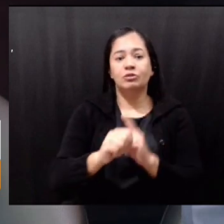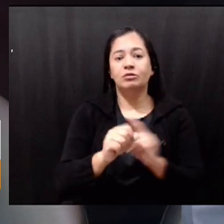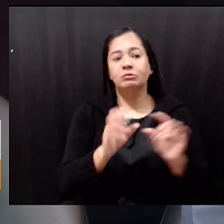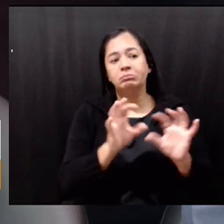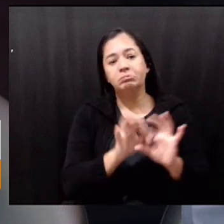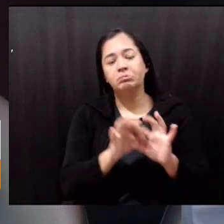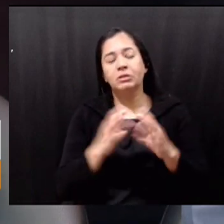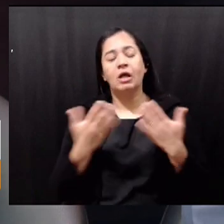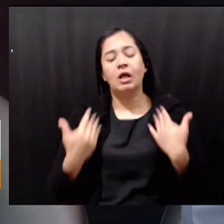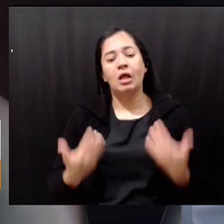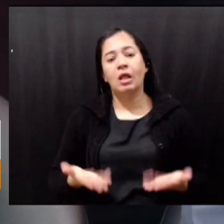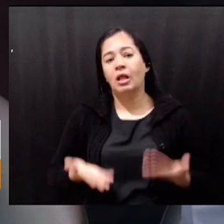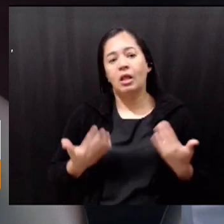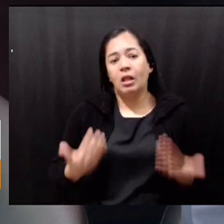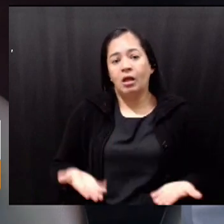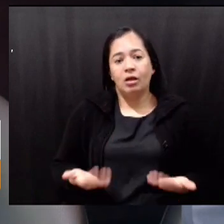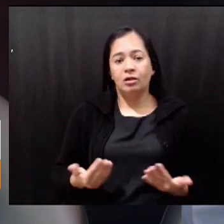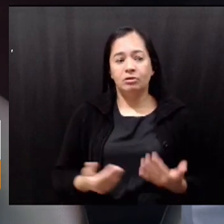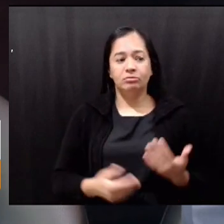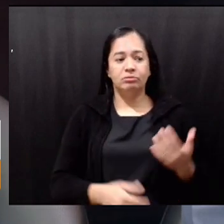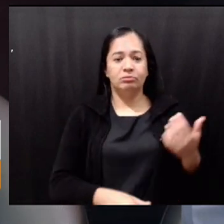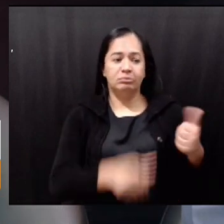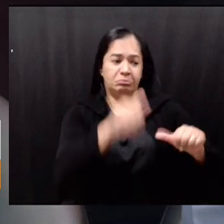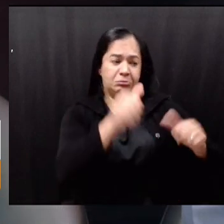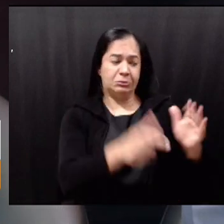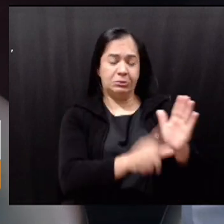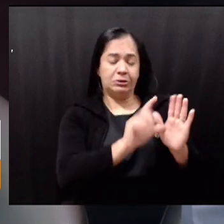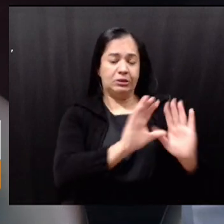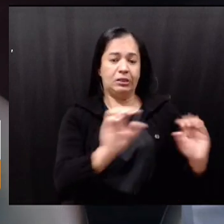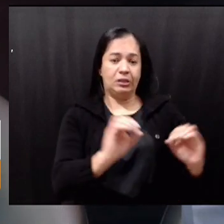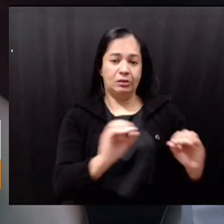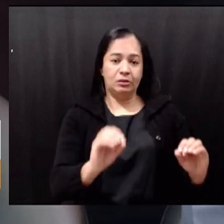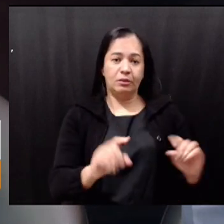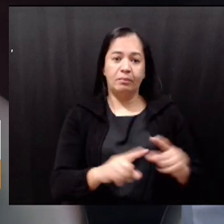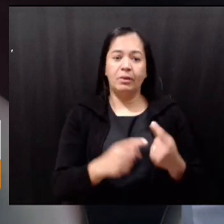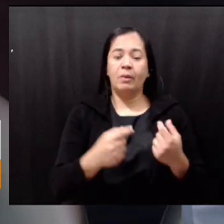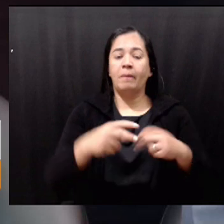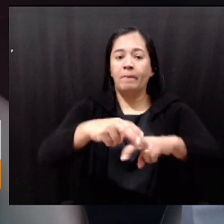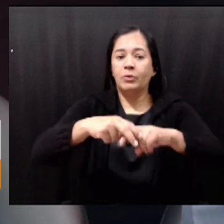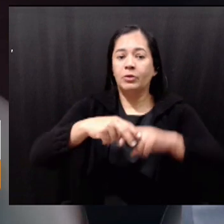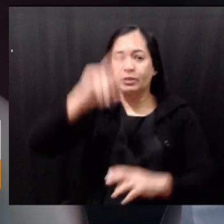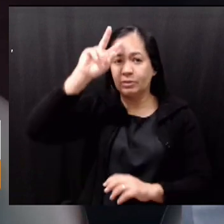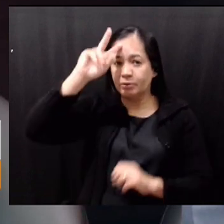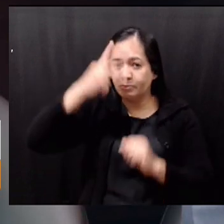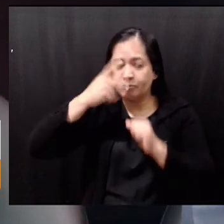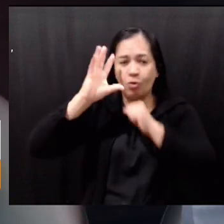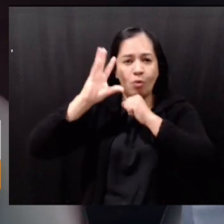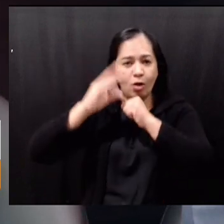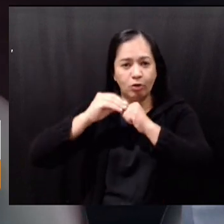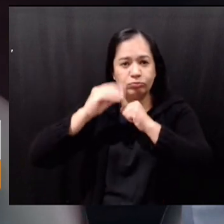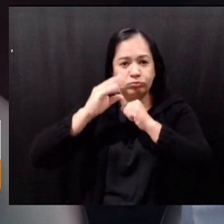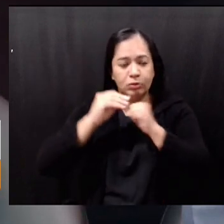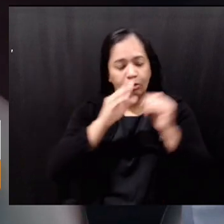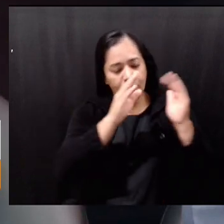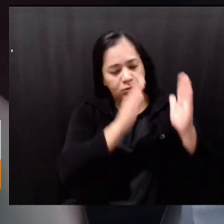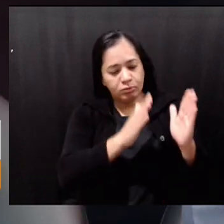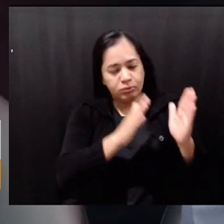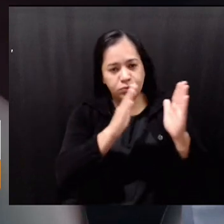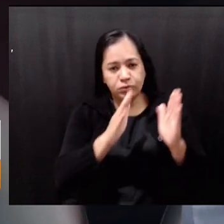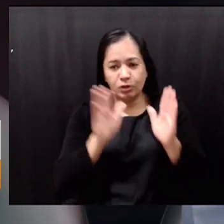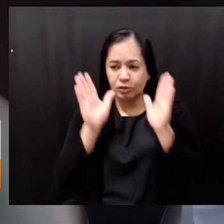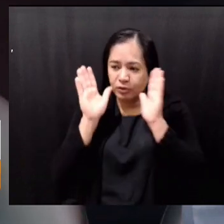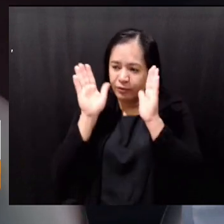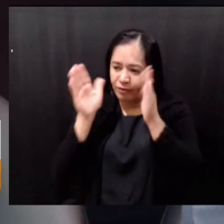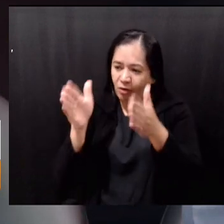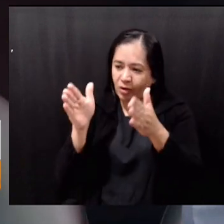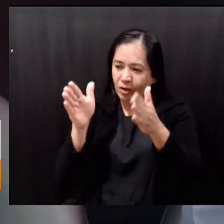sem tanta análise prévia, né. Então acho que o autoconhecimento, todo esse processo, de olhar para as relações, não